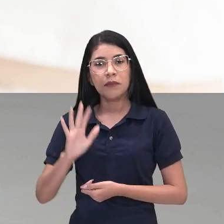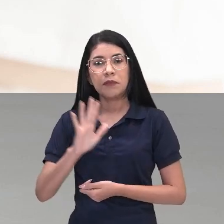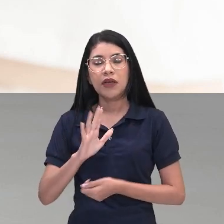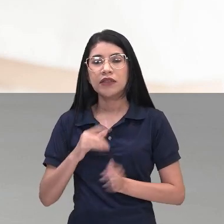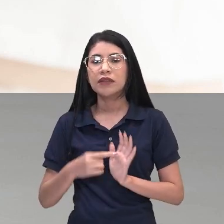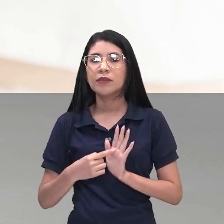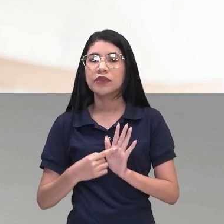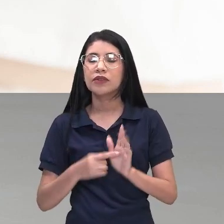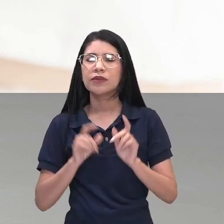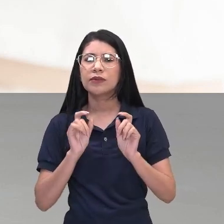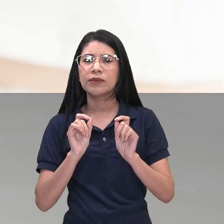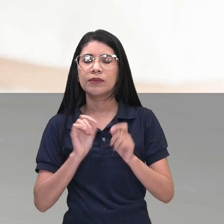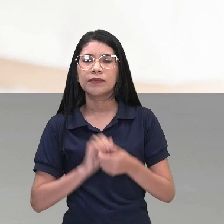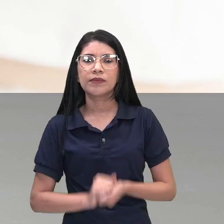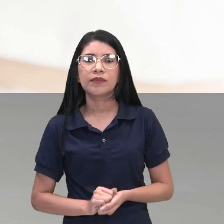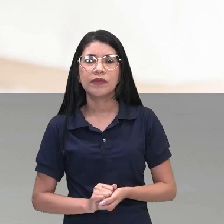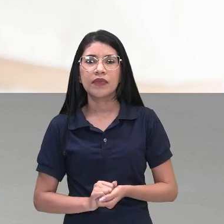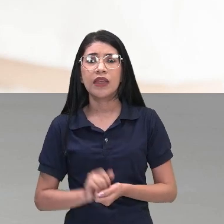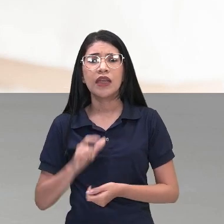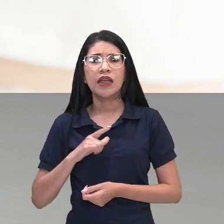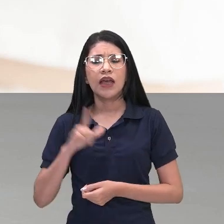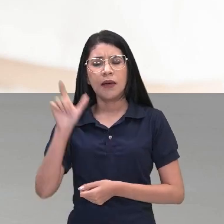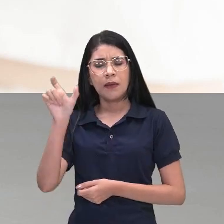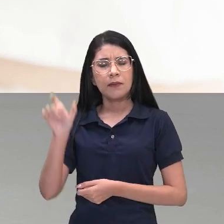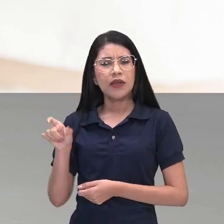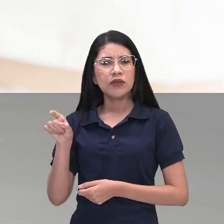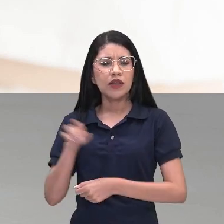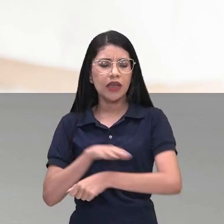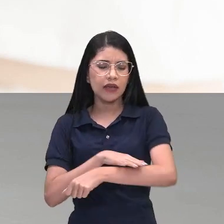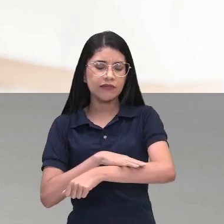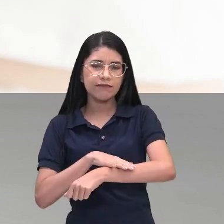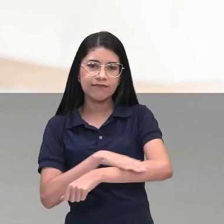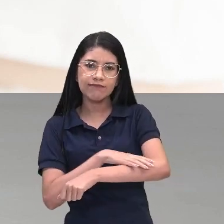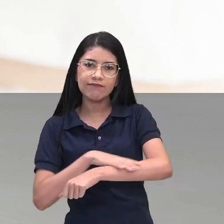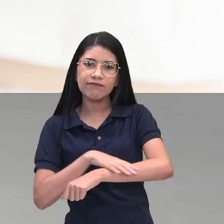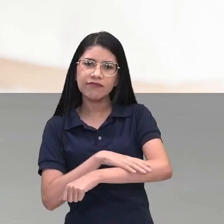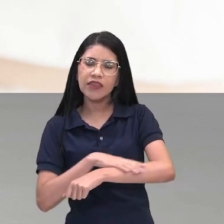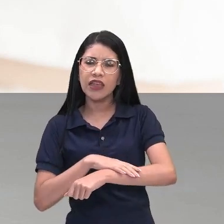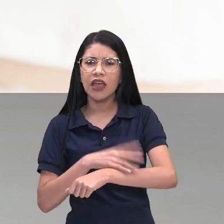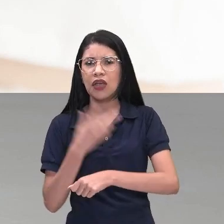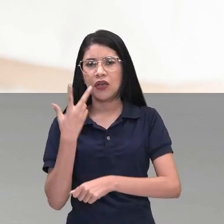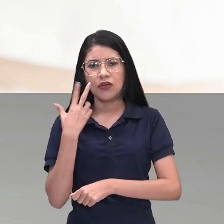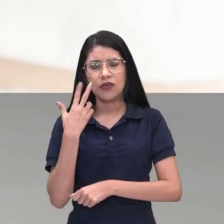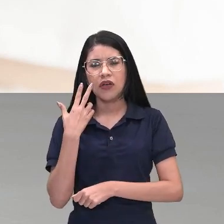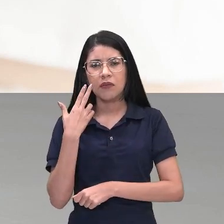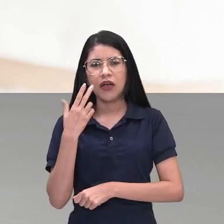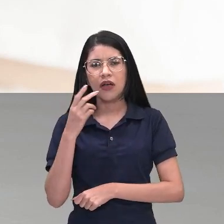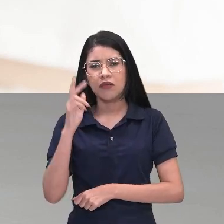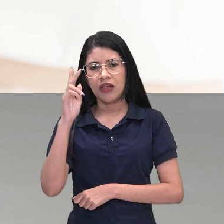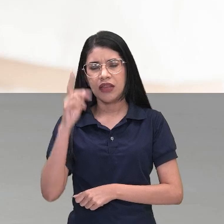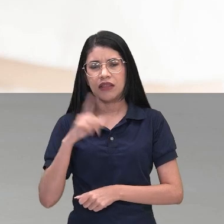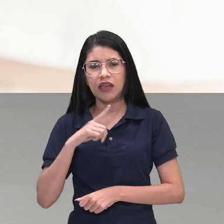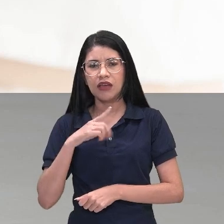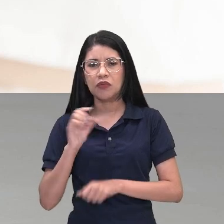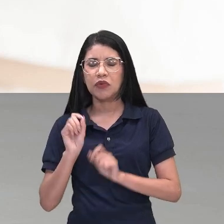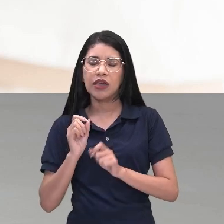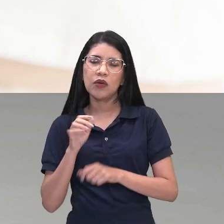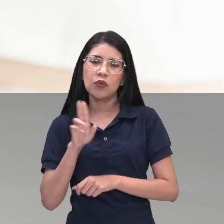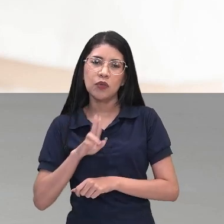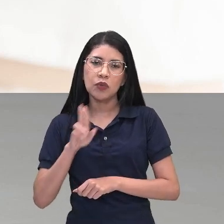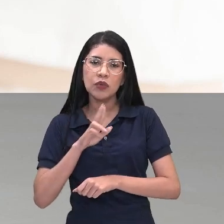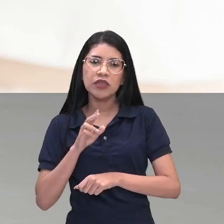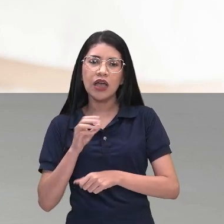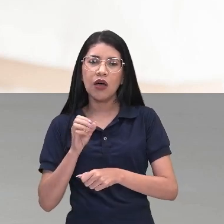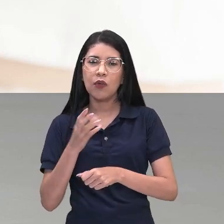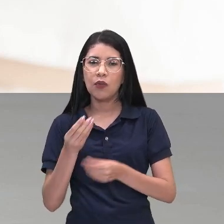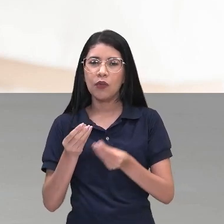imagem, você visualiza comigo aí, tem uma pessoa passando a mão na pele, né? É um costume que a gente tem, às vezes, de passar um